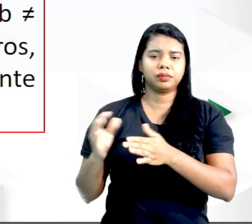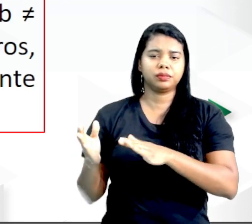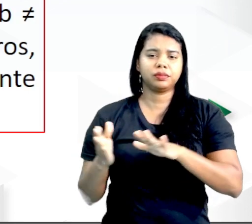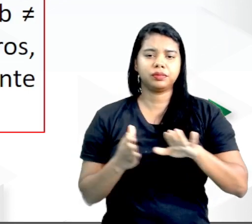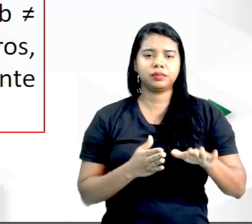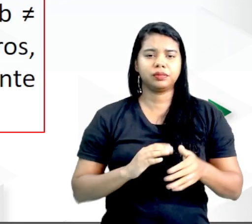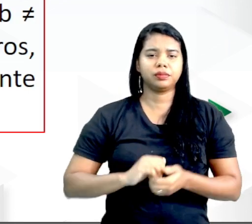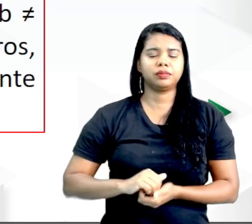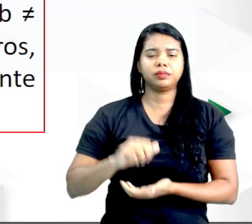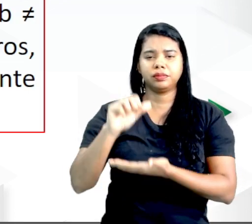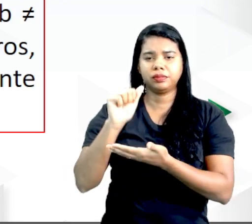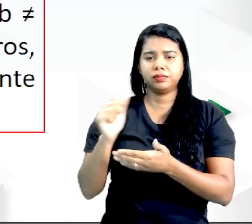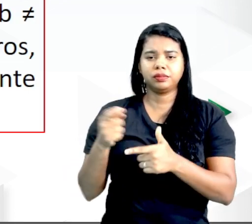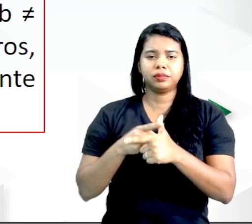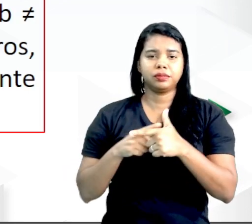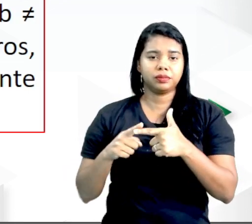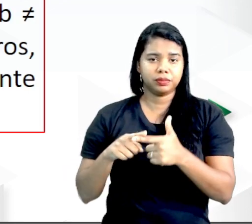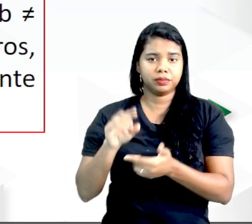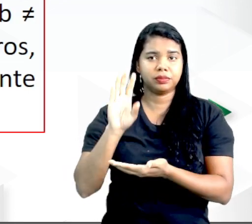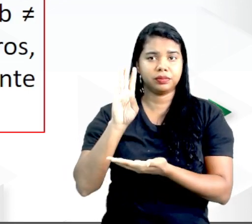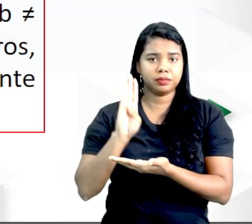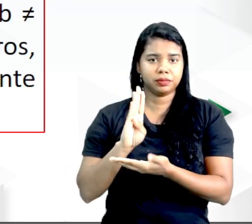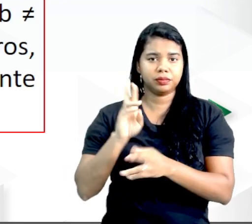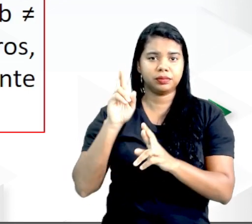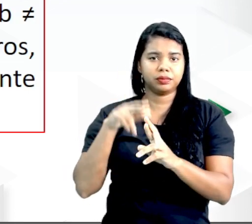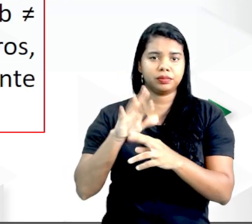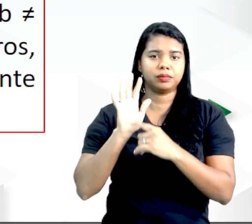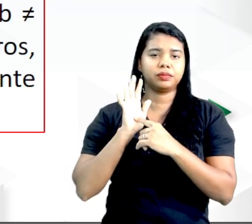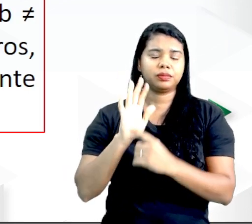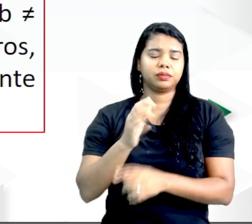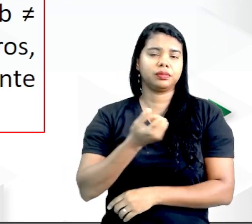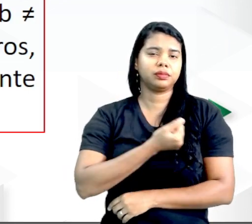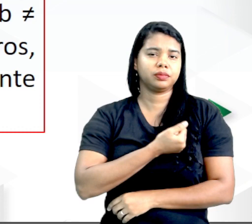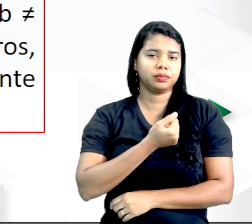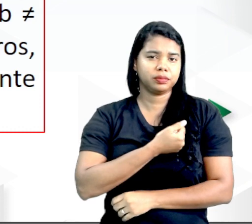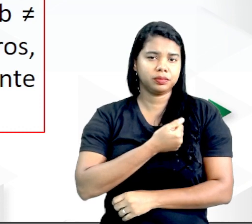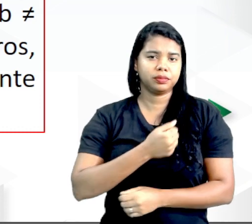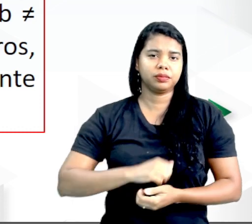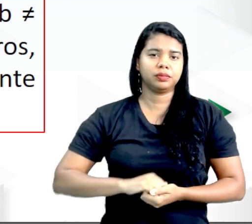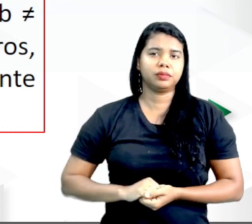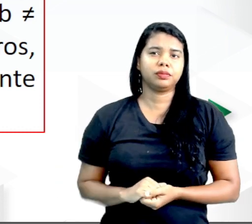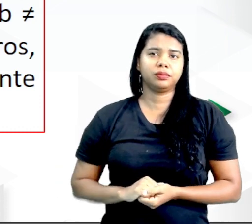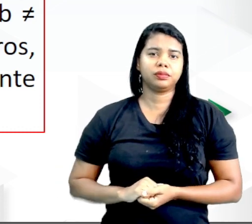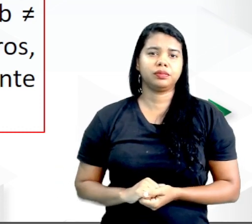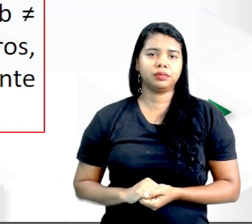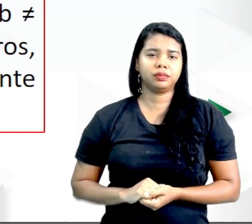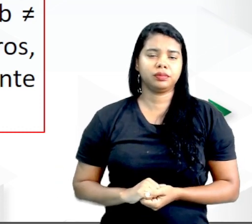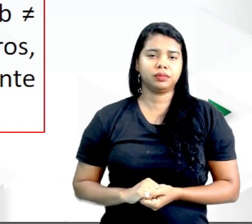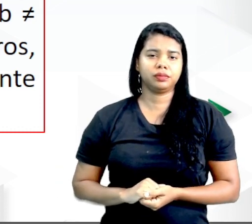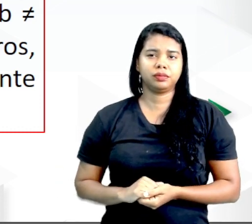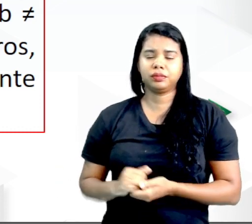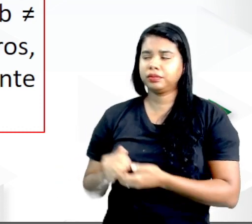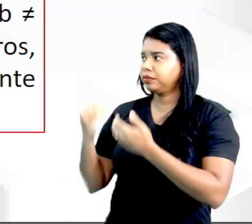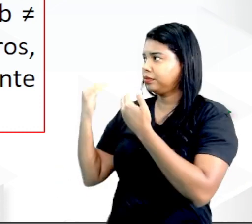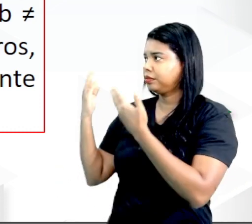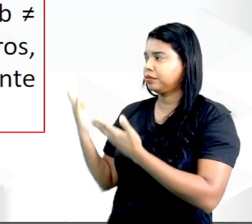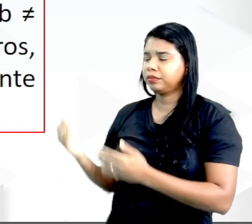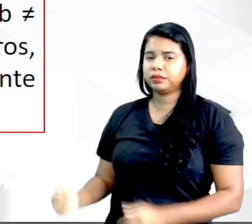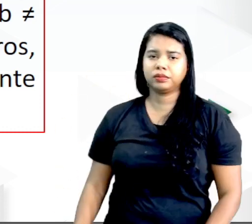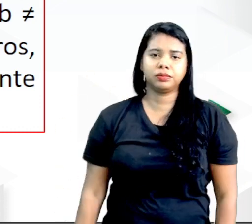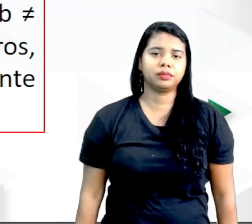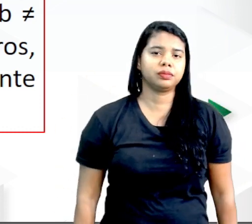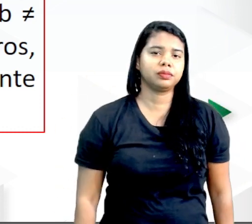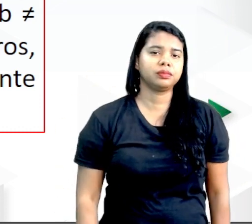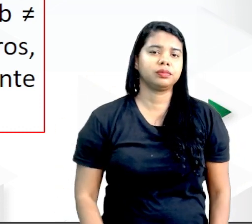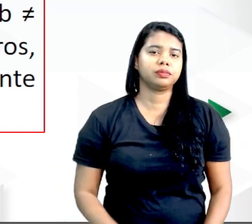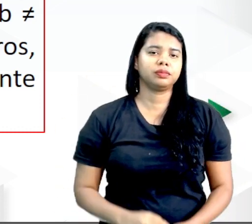A dividido por B na representação numérica ou na representação aí pela barrinha A